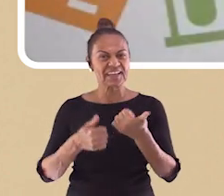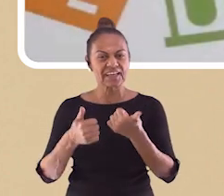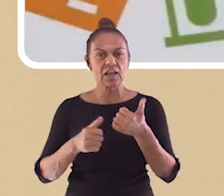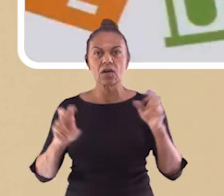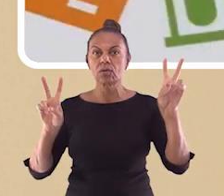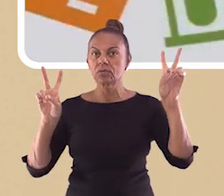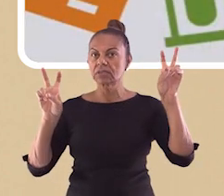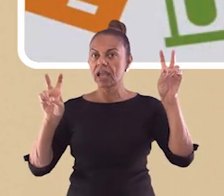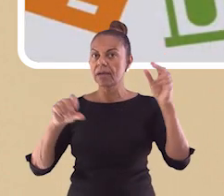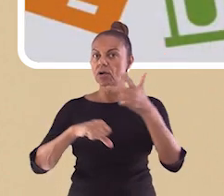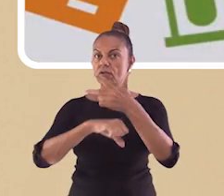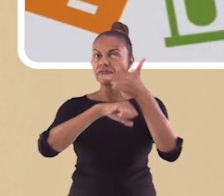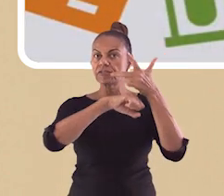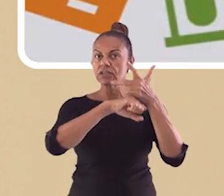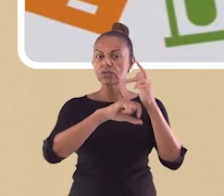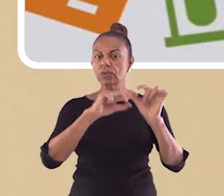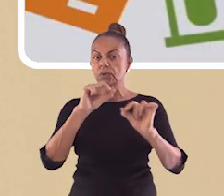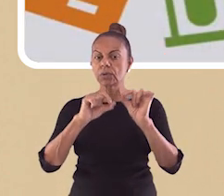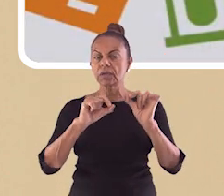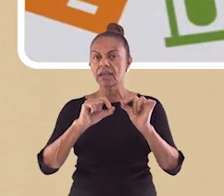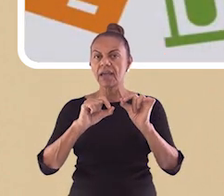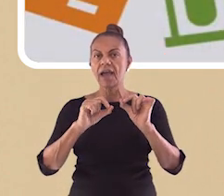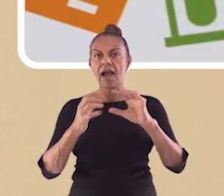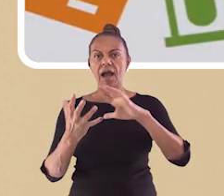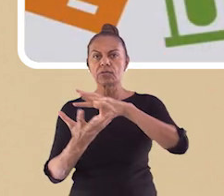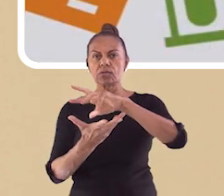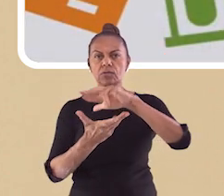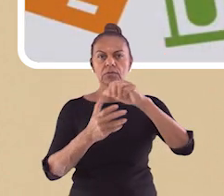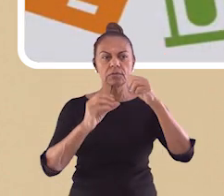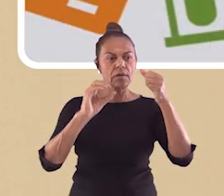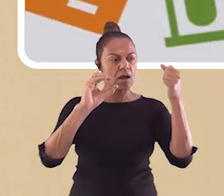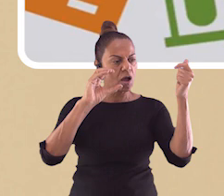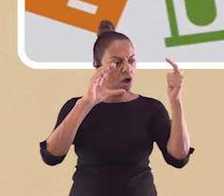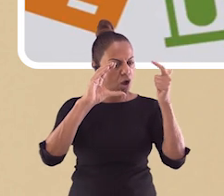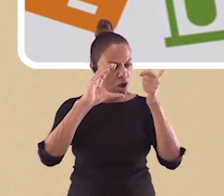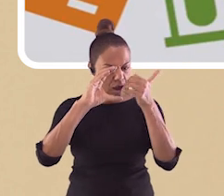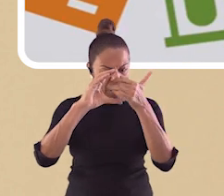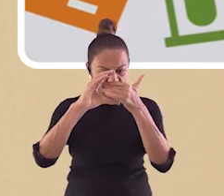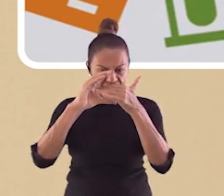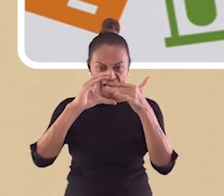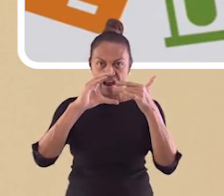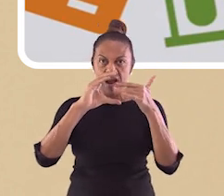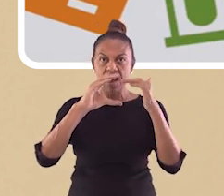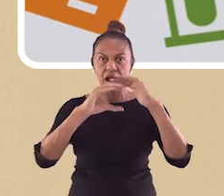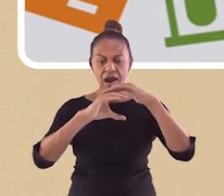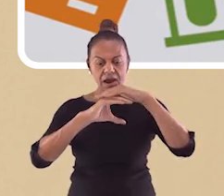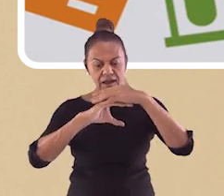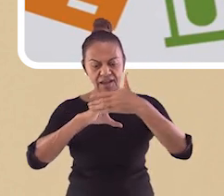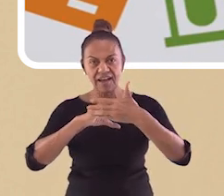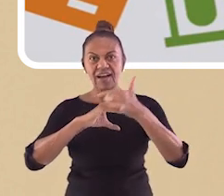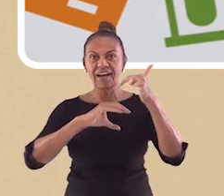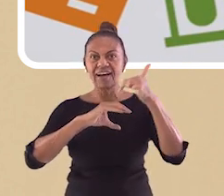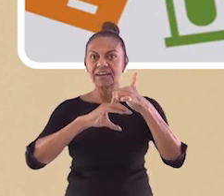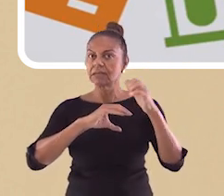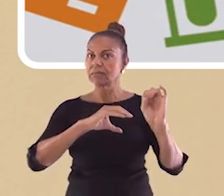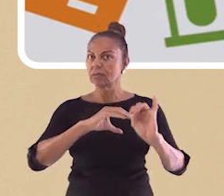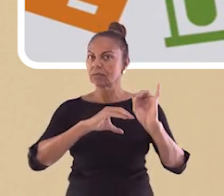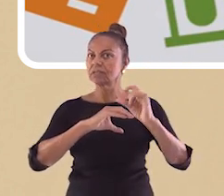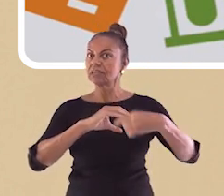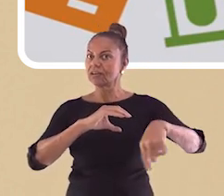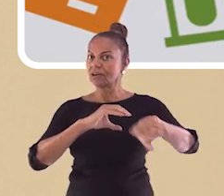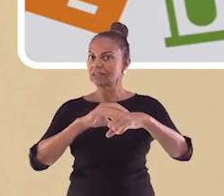Olá pessoal, tudo bem com vocês? O tema do nosso vídeo de hoje é camada de ozônio. Você sabia que ela é muito importante para a nossa